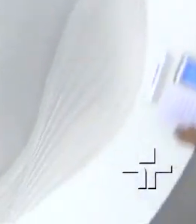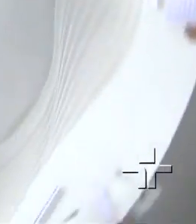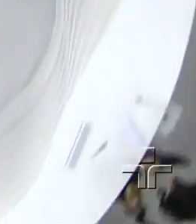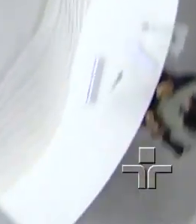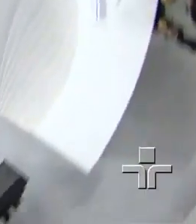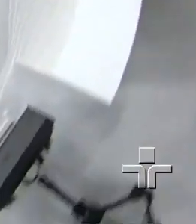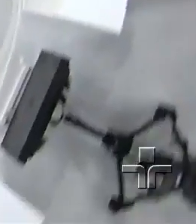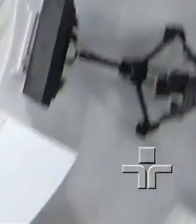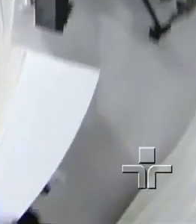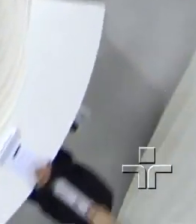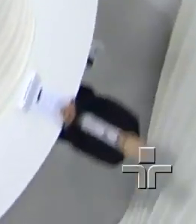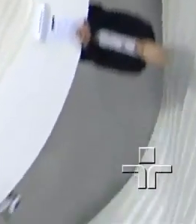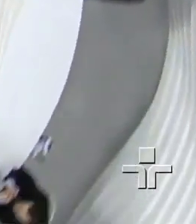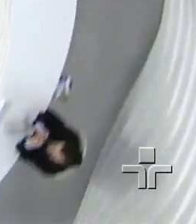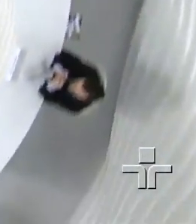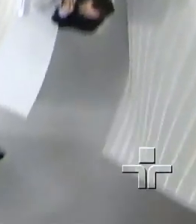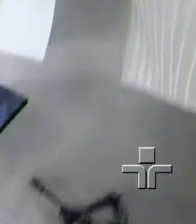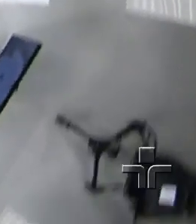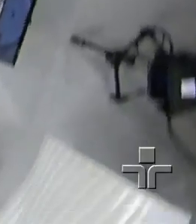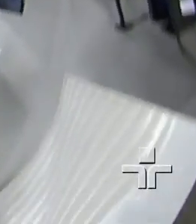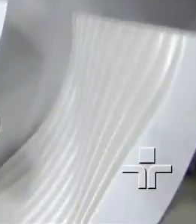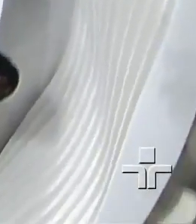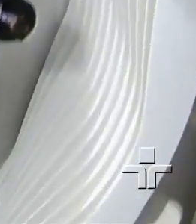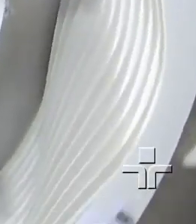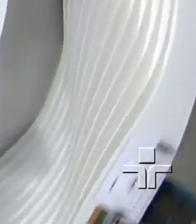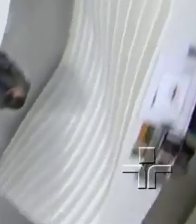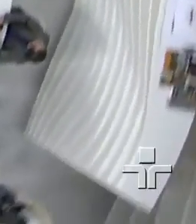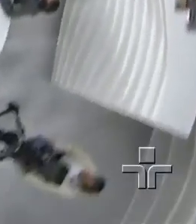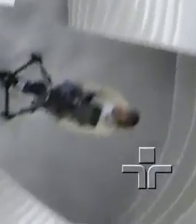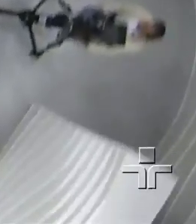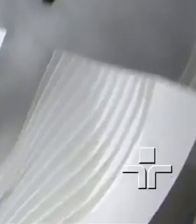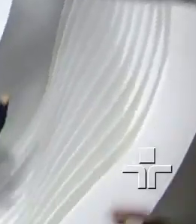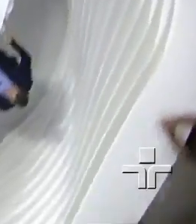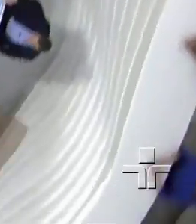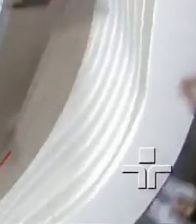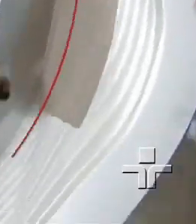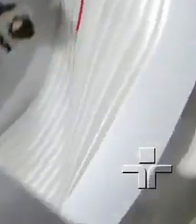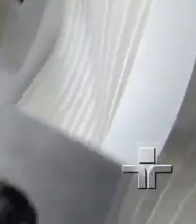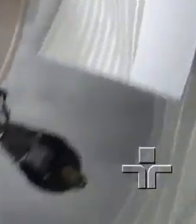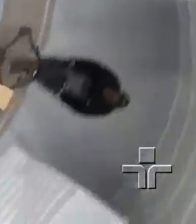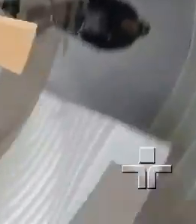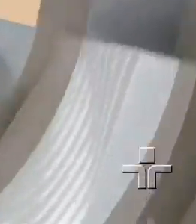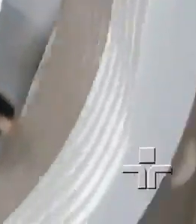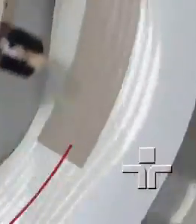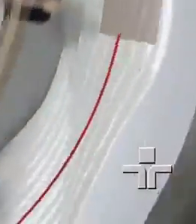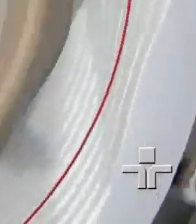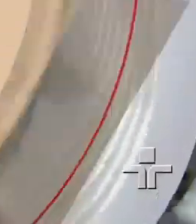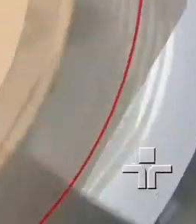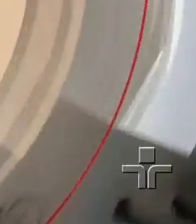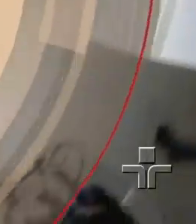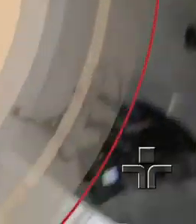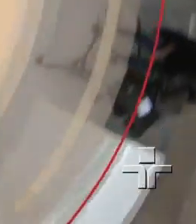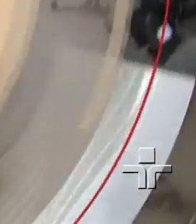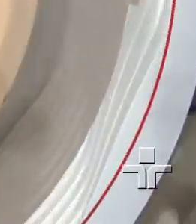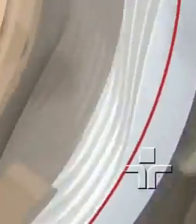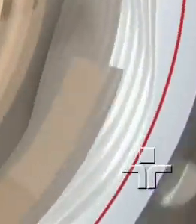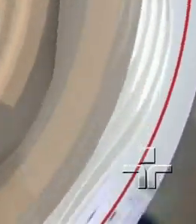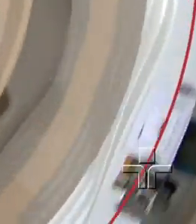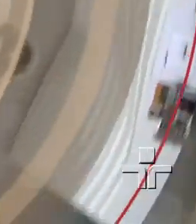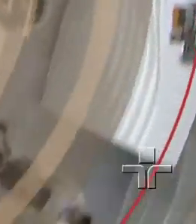criança. Não, mas peraí, mas se fosse velho também não queria morrer, né? Não é esse o problema. O problema tem que ver o nível